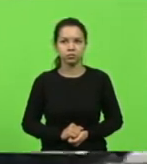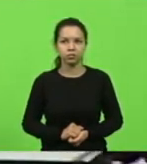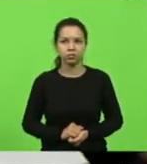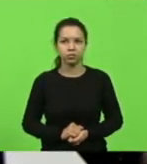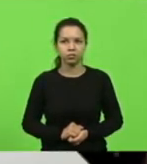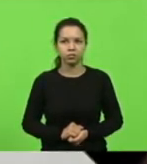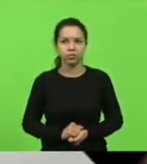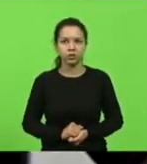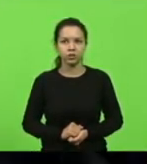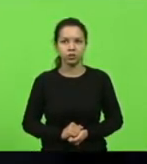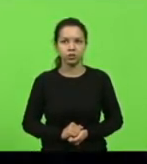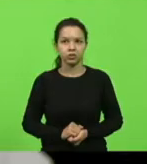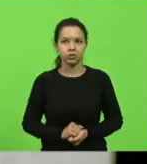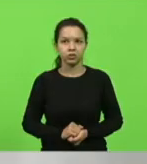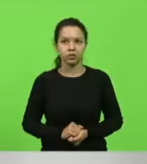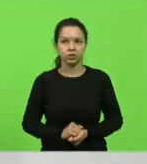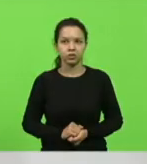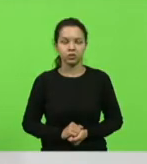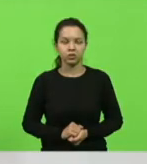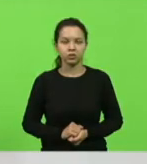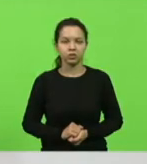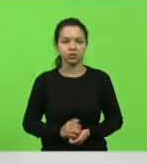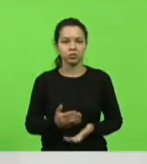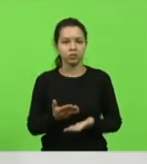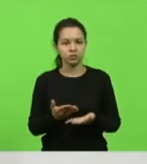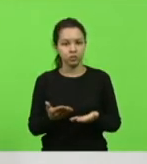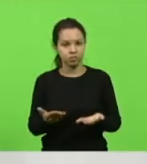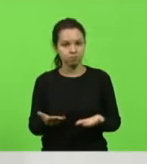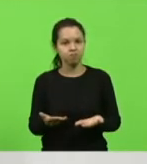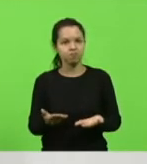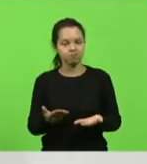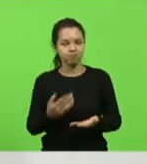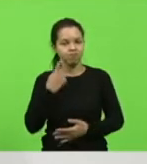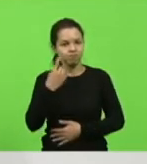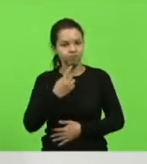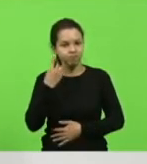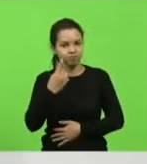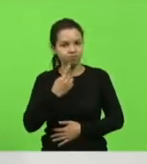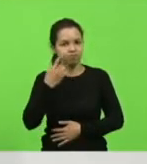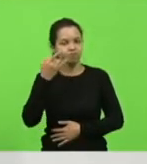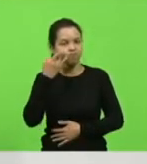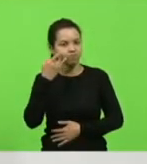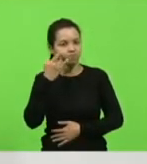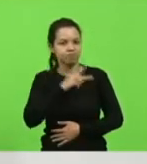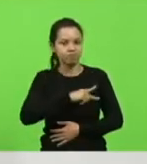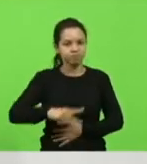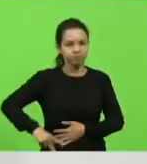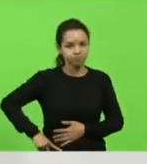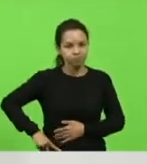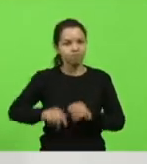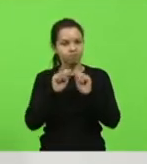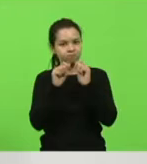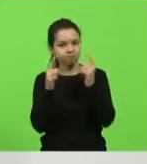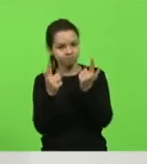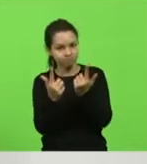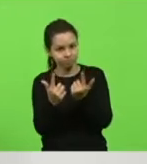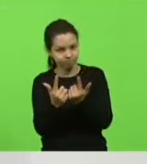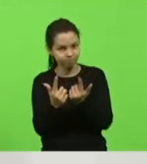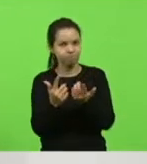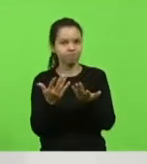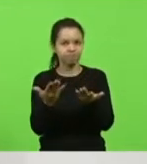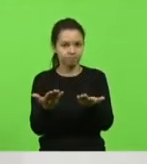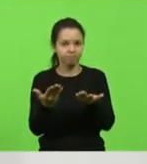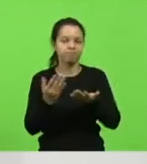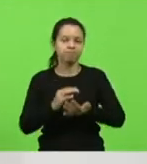um seletíssimo deputado Mauro de Nadal presidente da Assembleia Legislativa